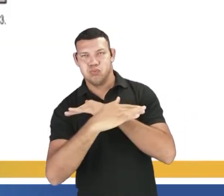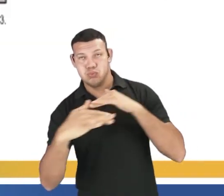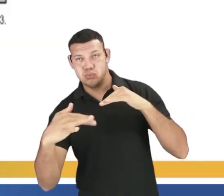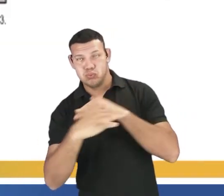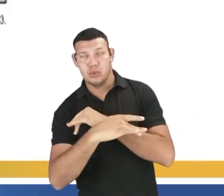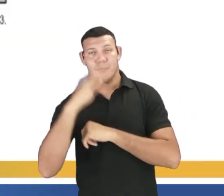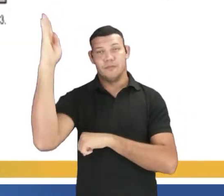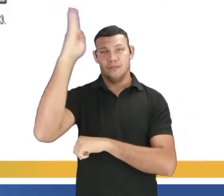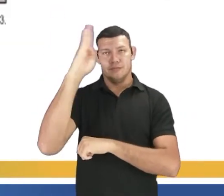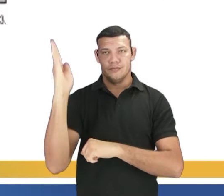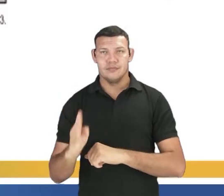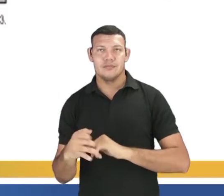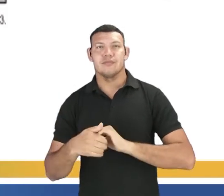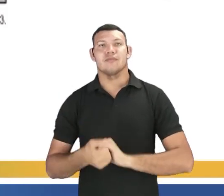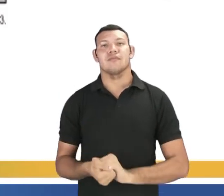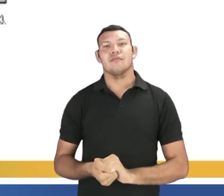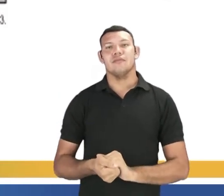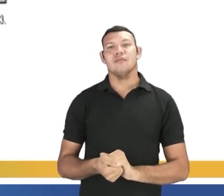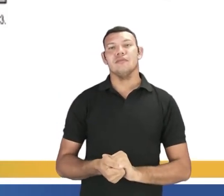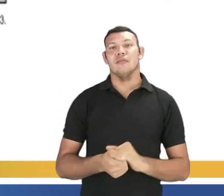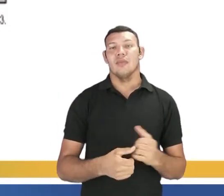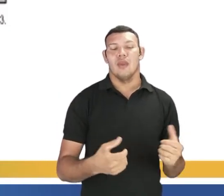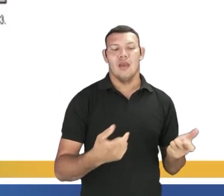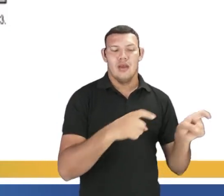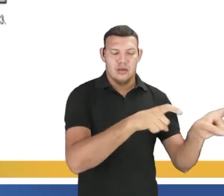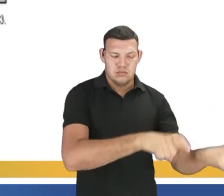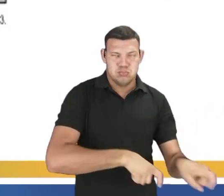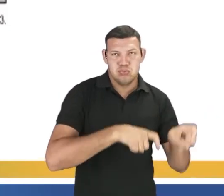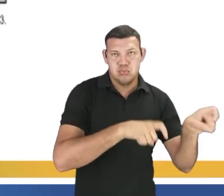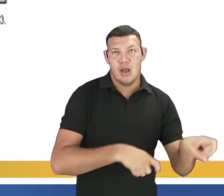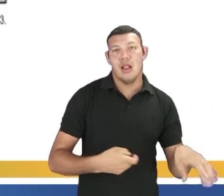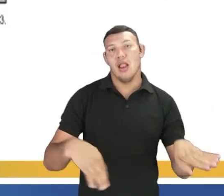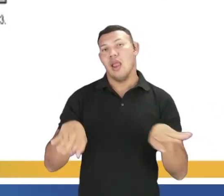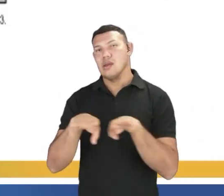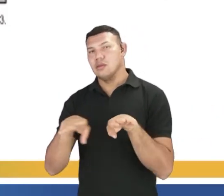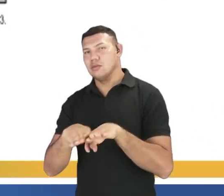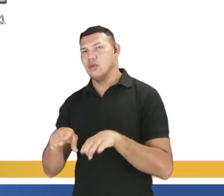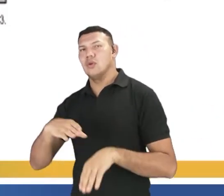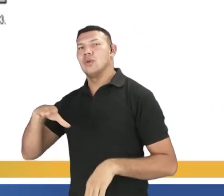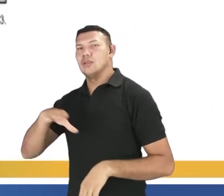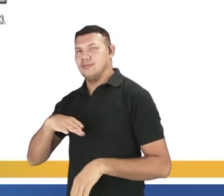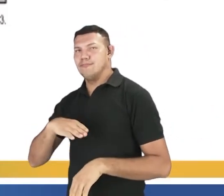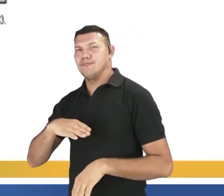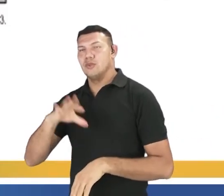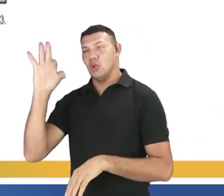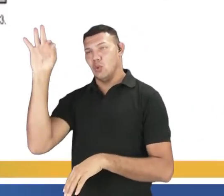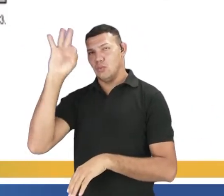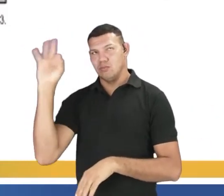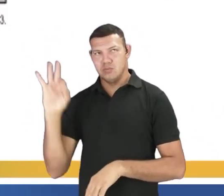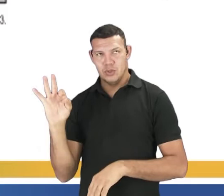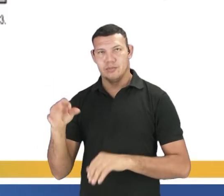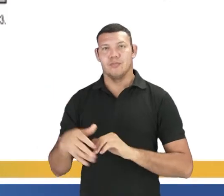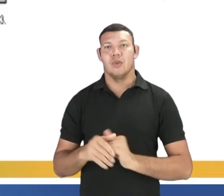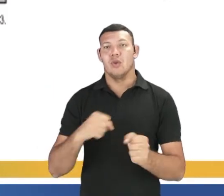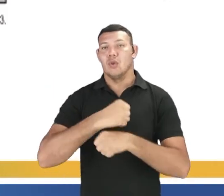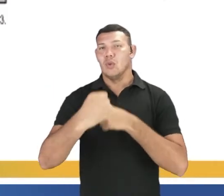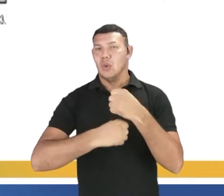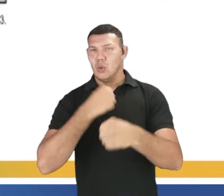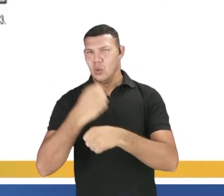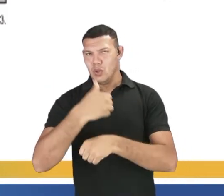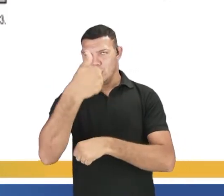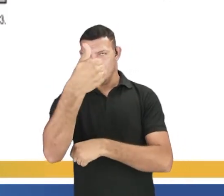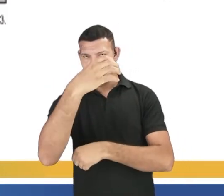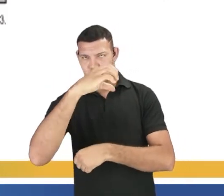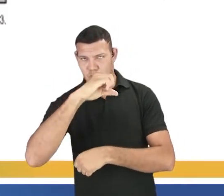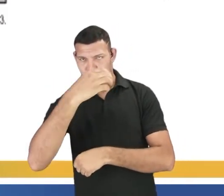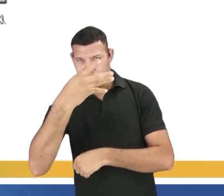população tanto urbana como rural, isso aqui em dados em porcentagem. Veja que em 1940 o total